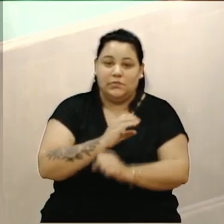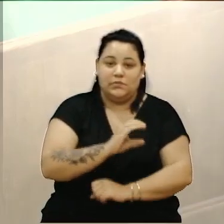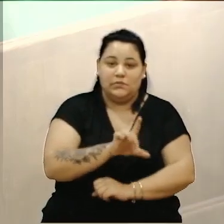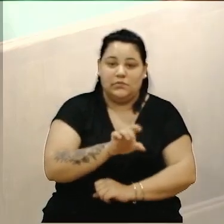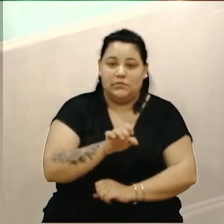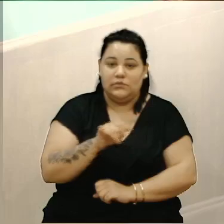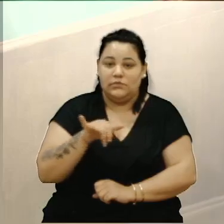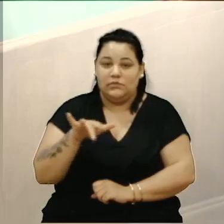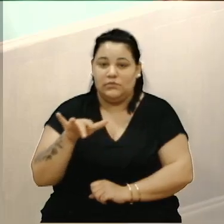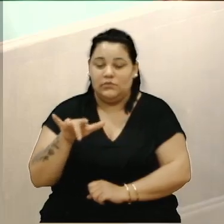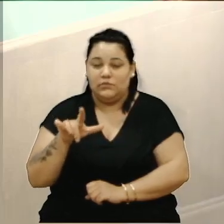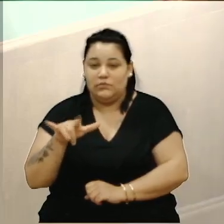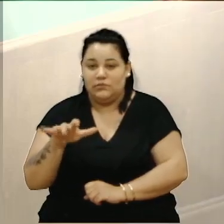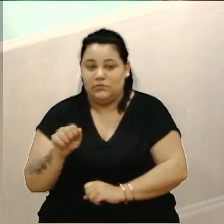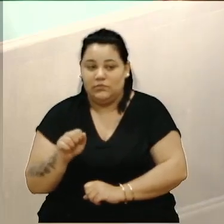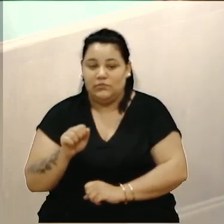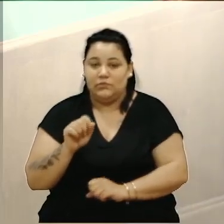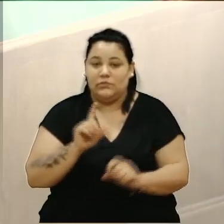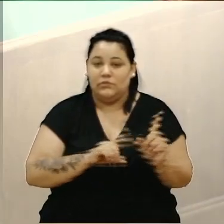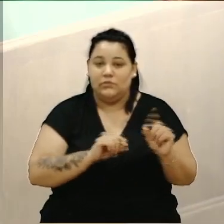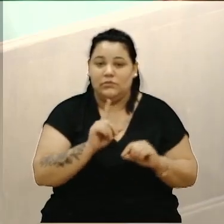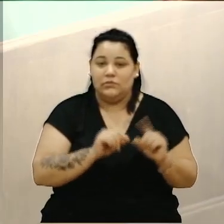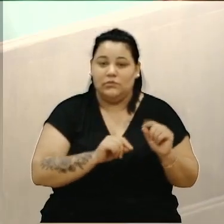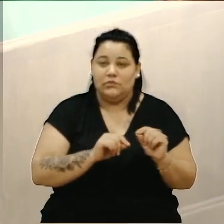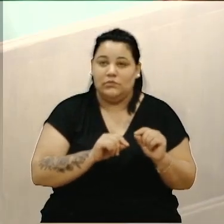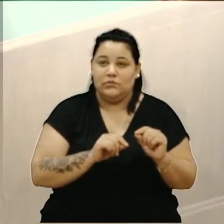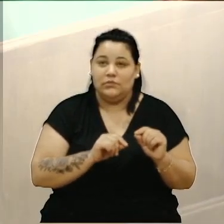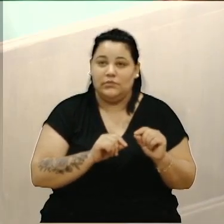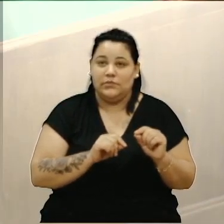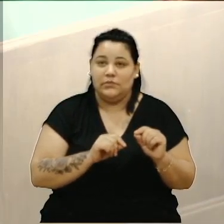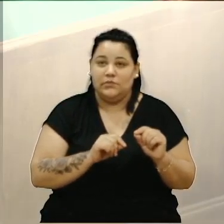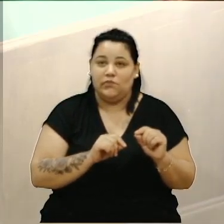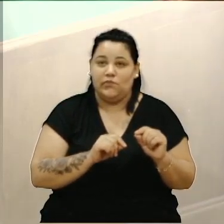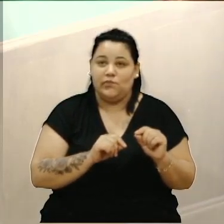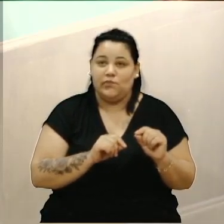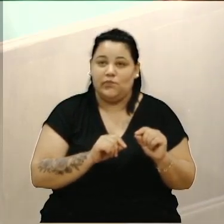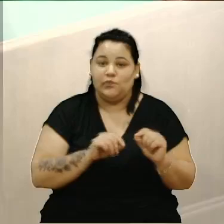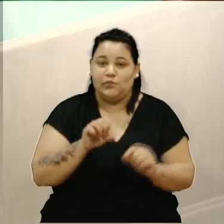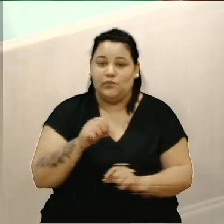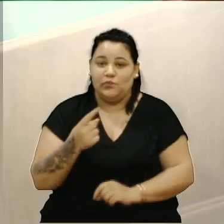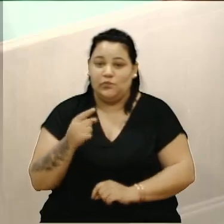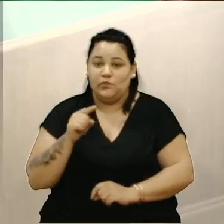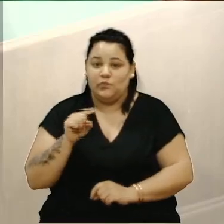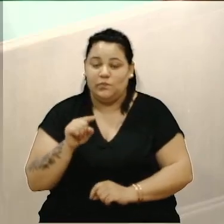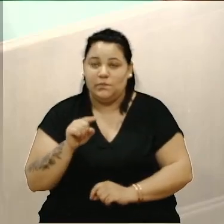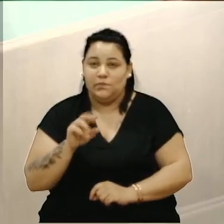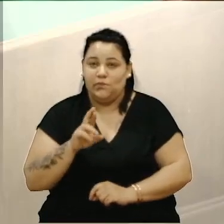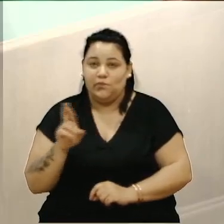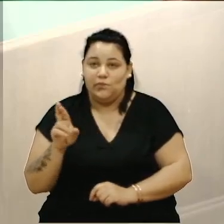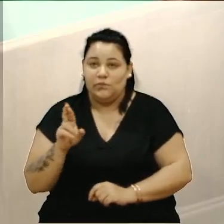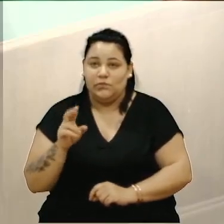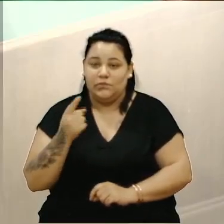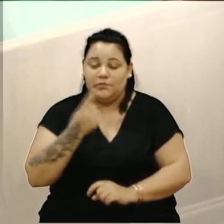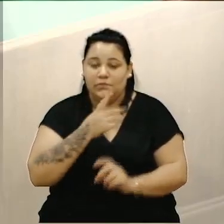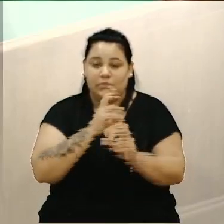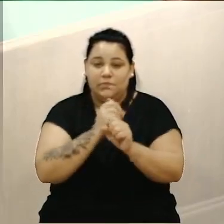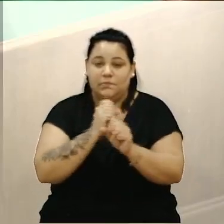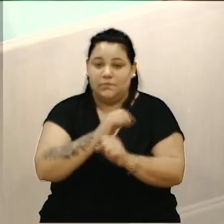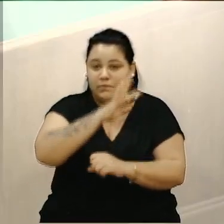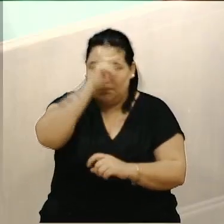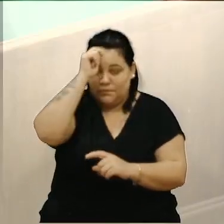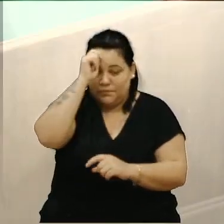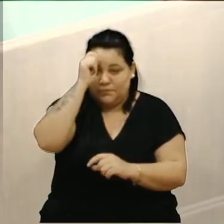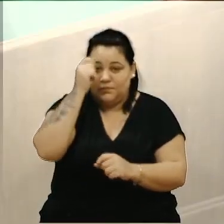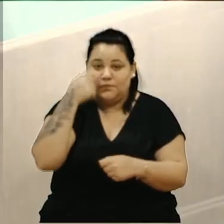Cruzeiro, que teve um custo de 91 mil reais. E aí está o cálculo de quanto o município gasta para recapear